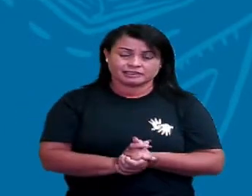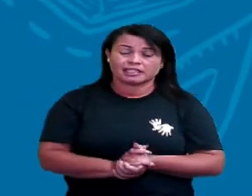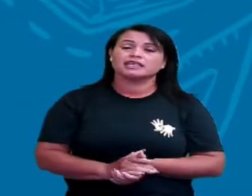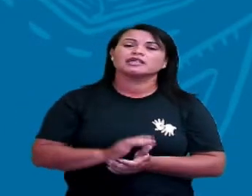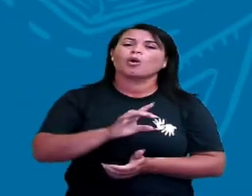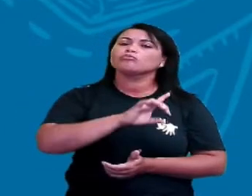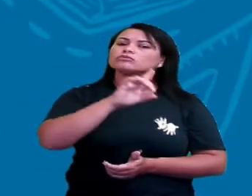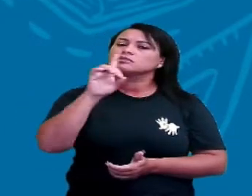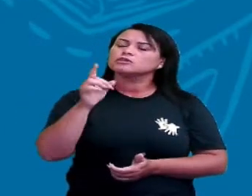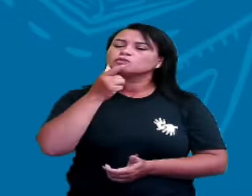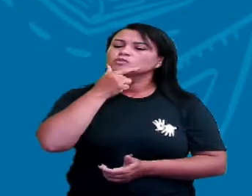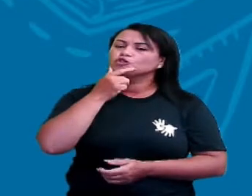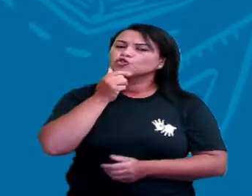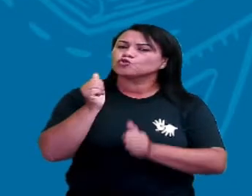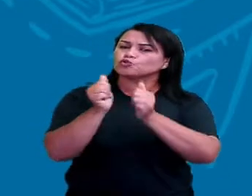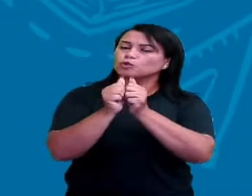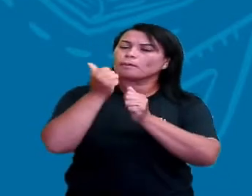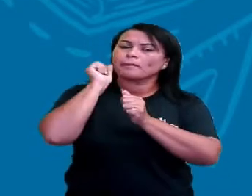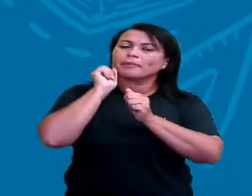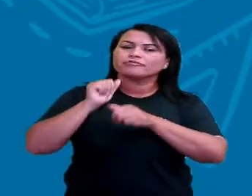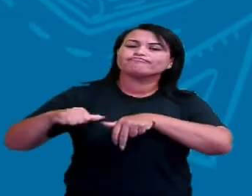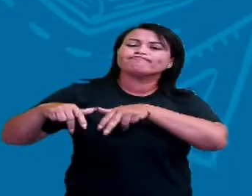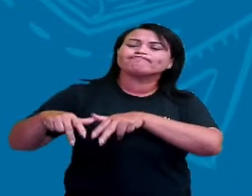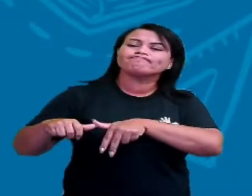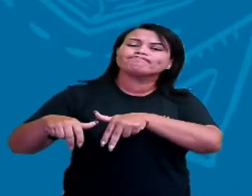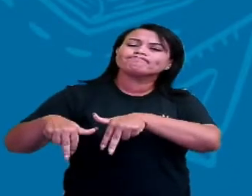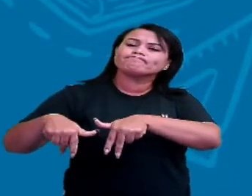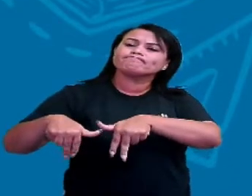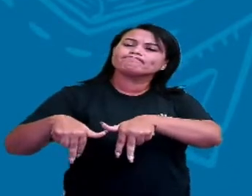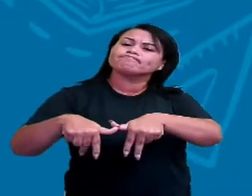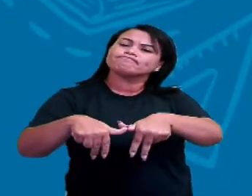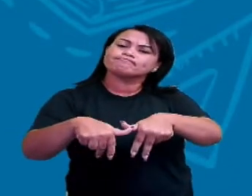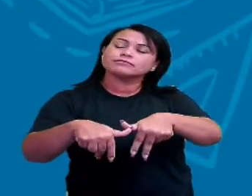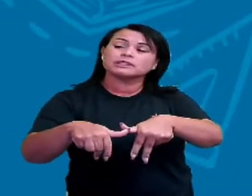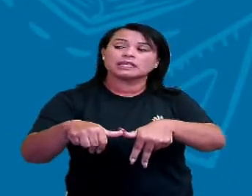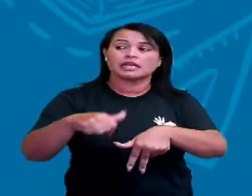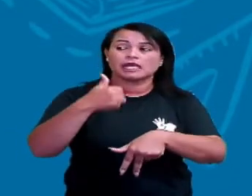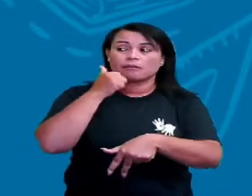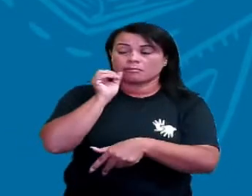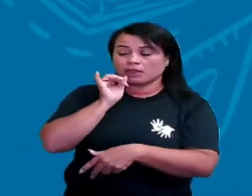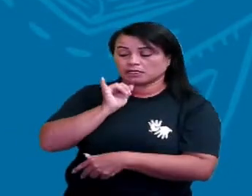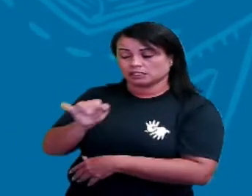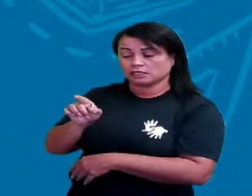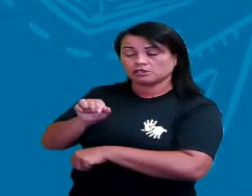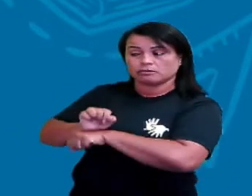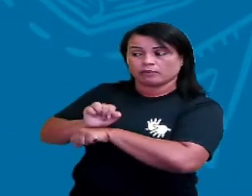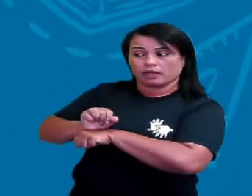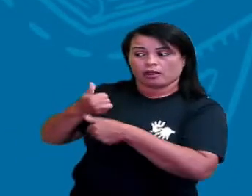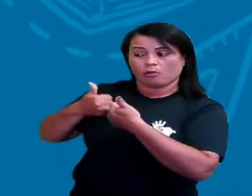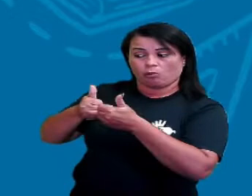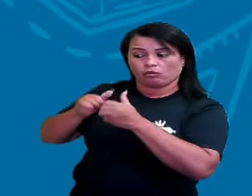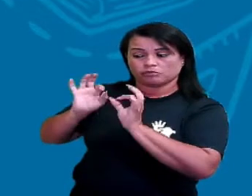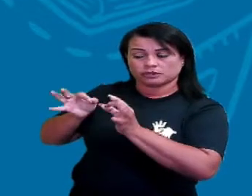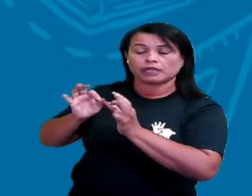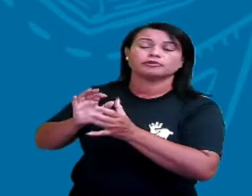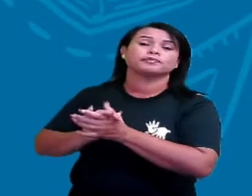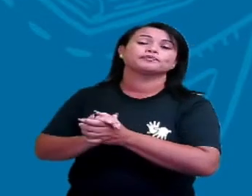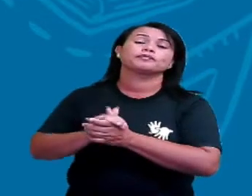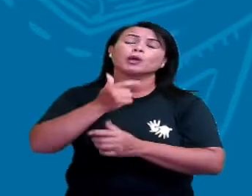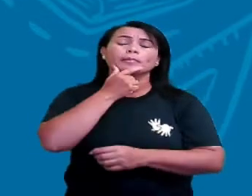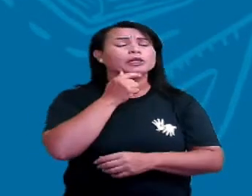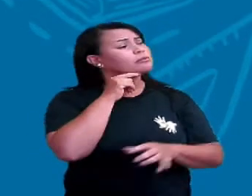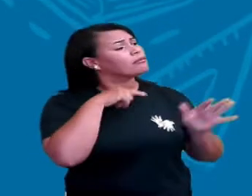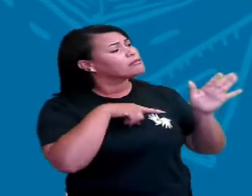foi passear com sua mãe. E aí a mãe dele disse que eles ficariam lá esperando o ônibus até que o ônibus chegasse. E aí o